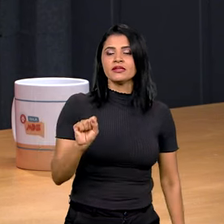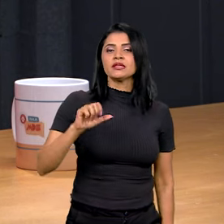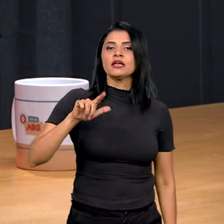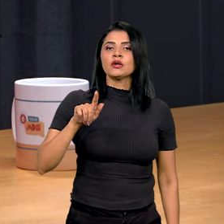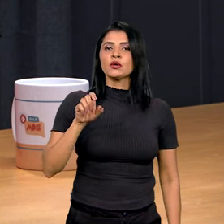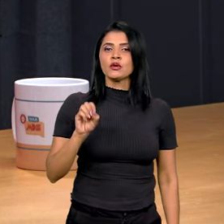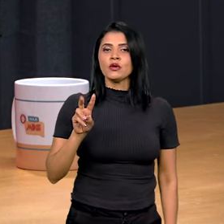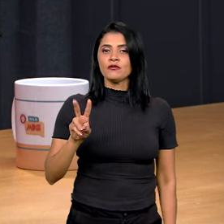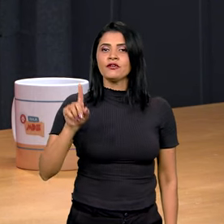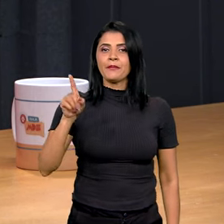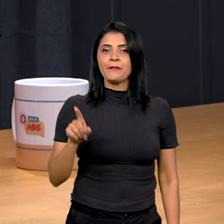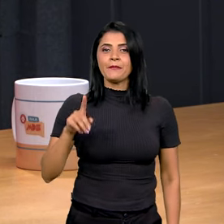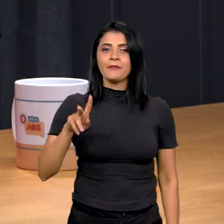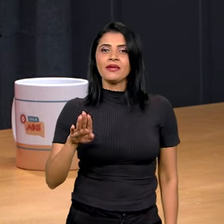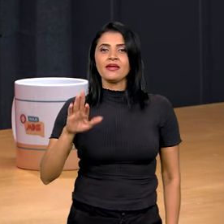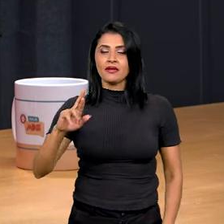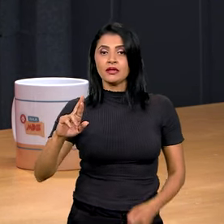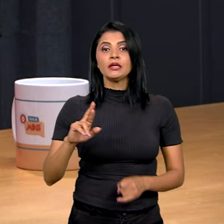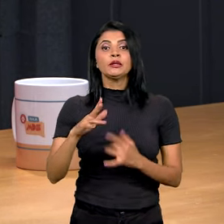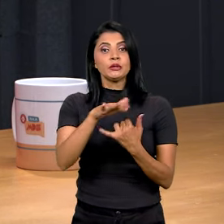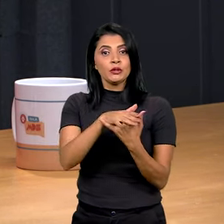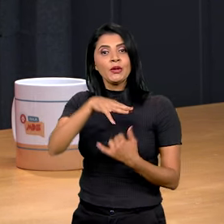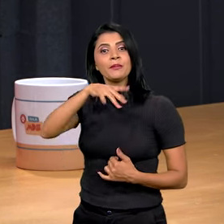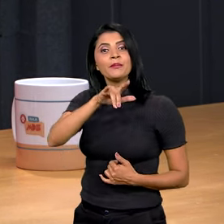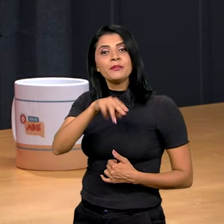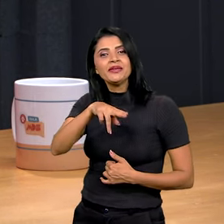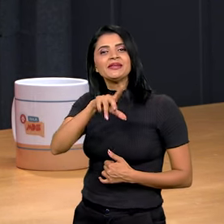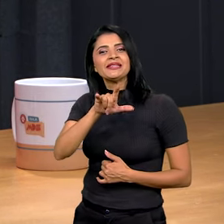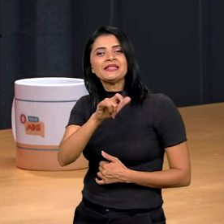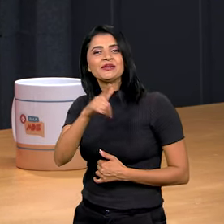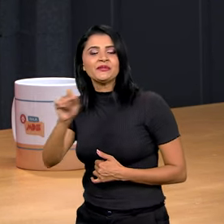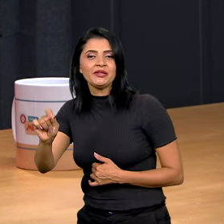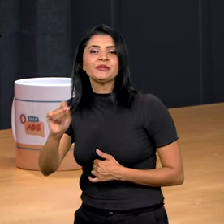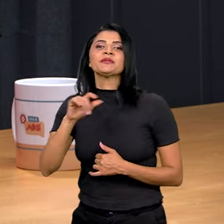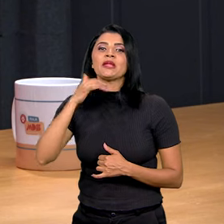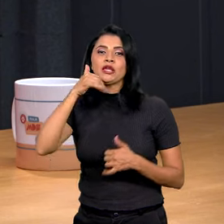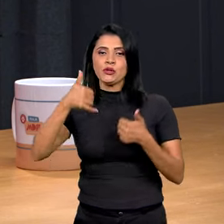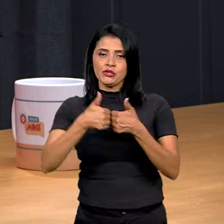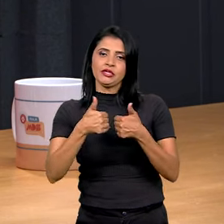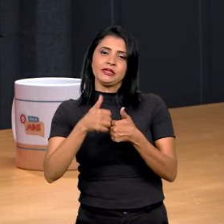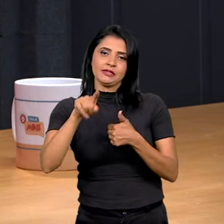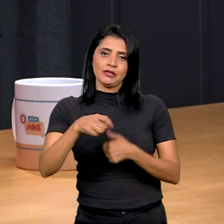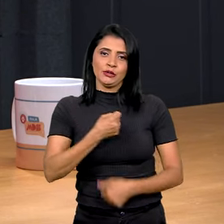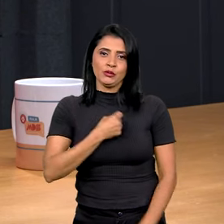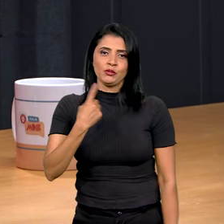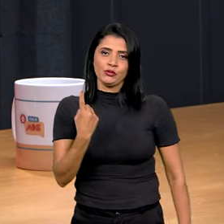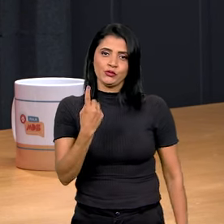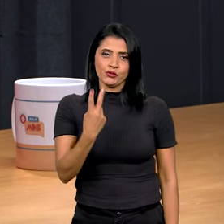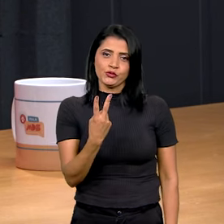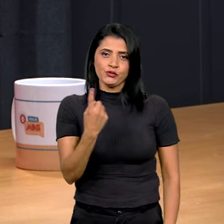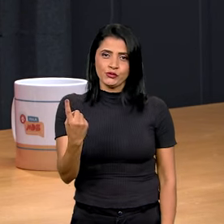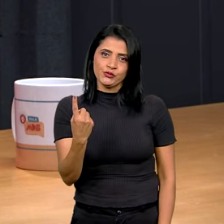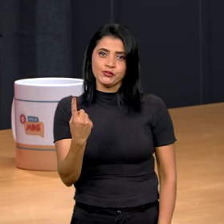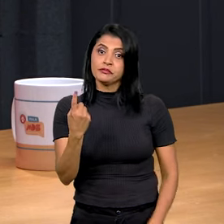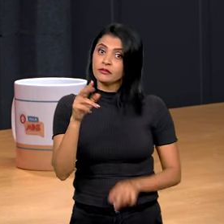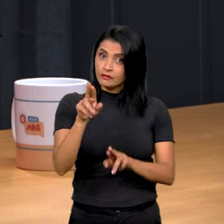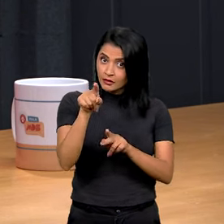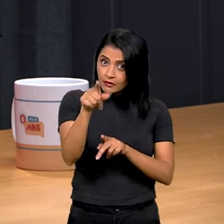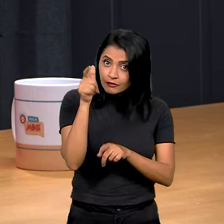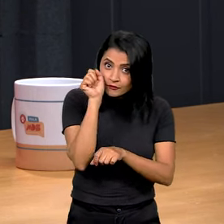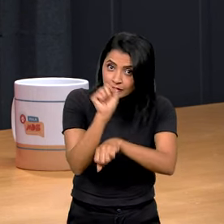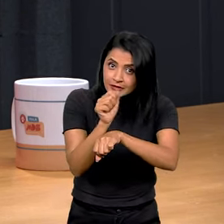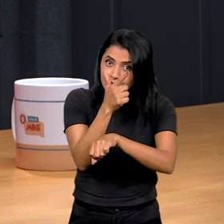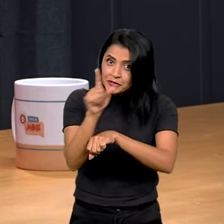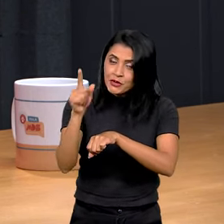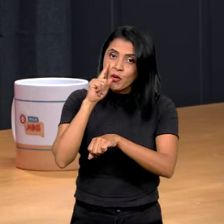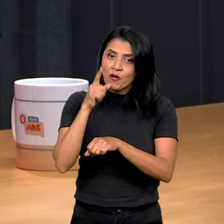MDS goov no YouTube no mim desenvolvimento e o disque social pelo número 121 Eu